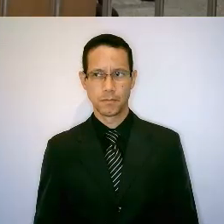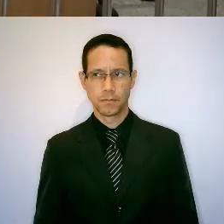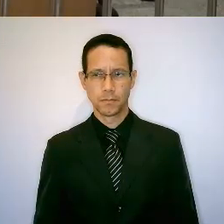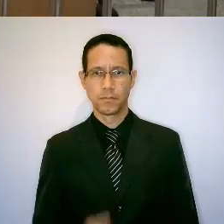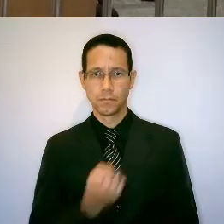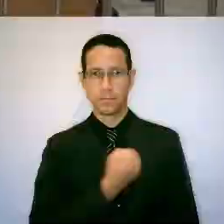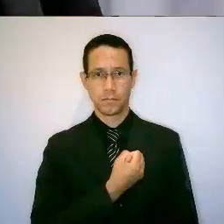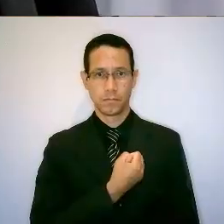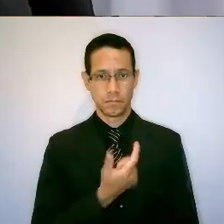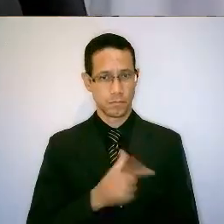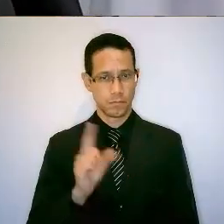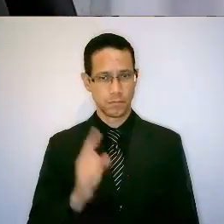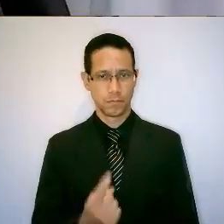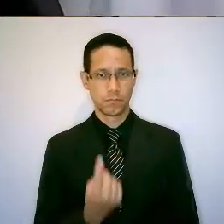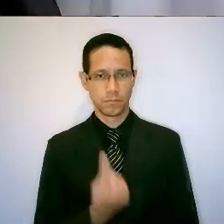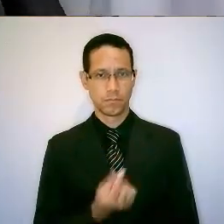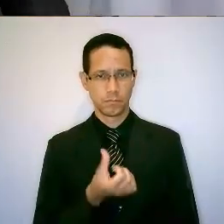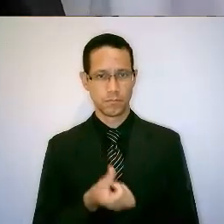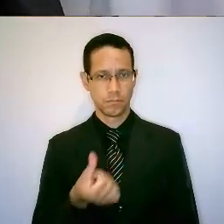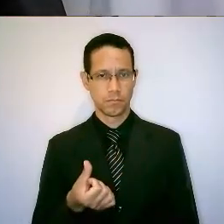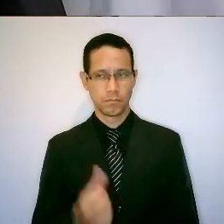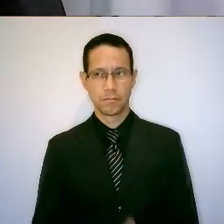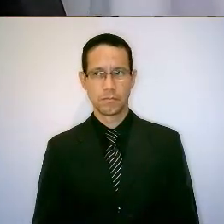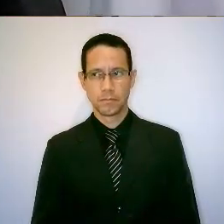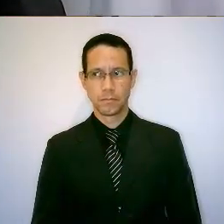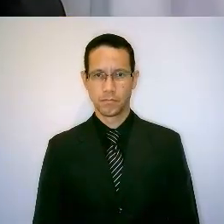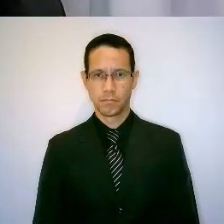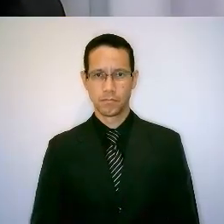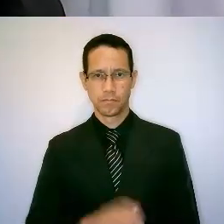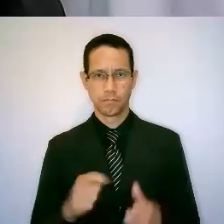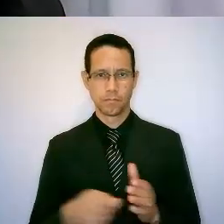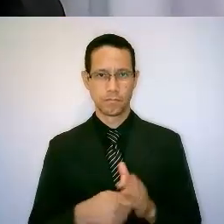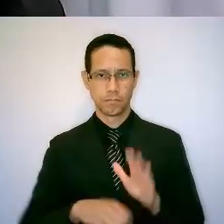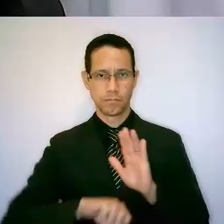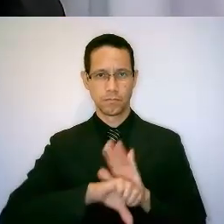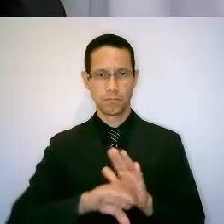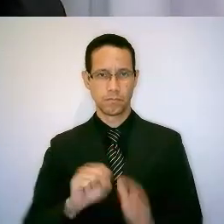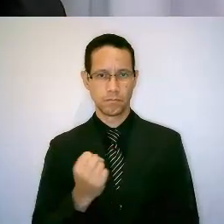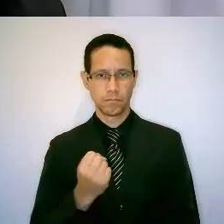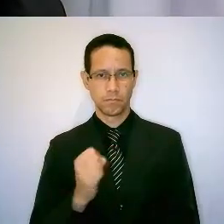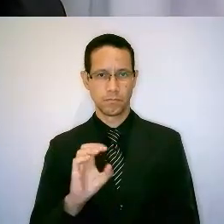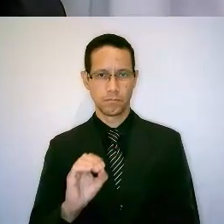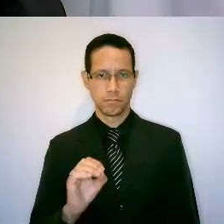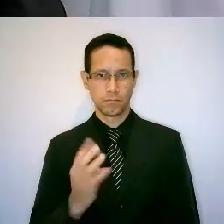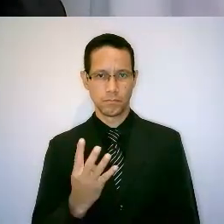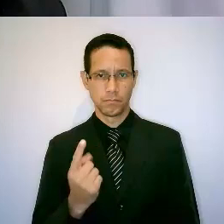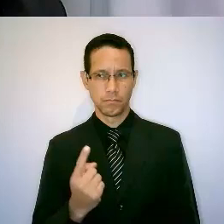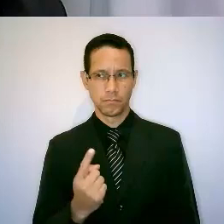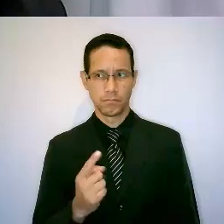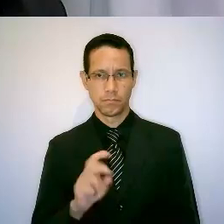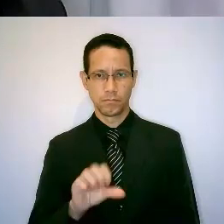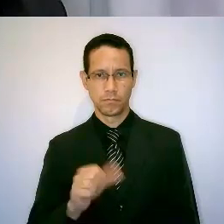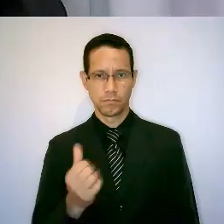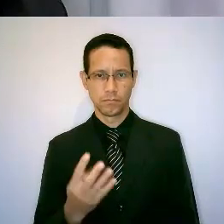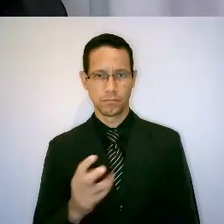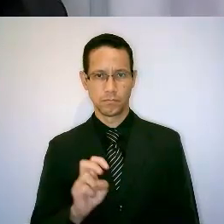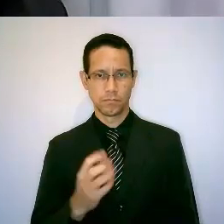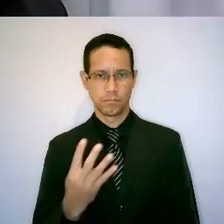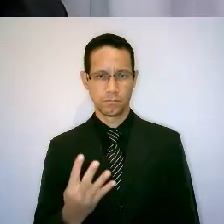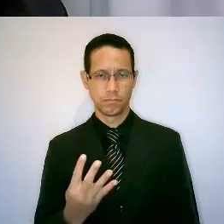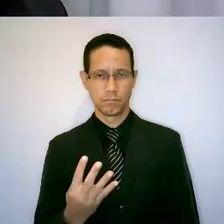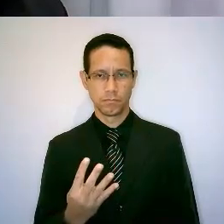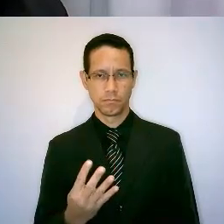166 apelação criminal número 80 41 94 de 54 ano 2021 apelante Rafael